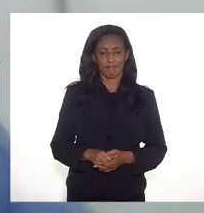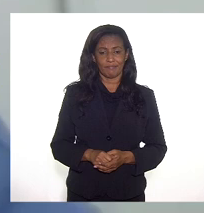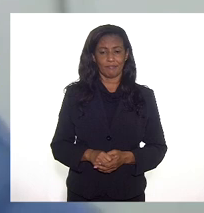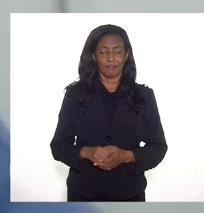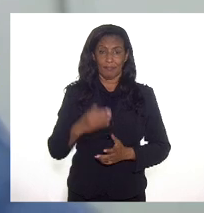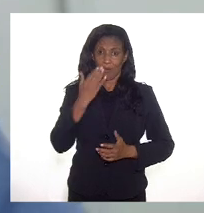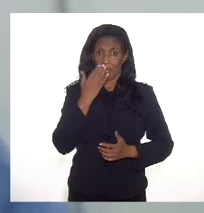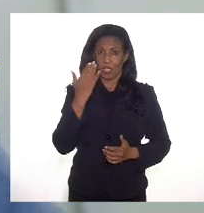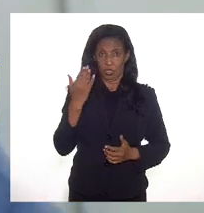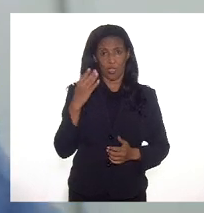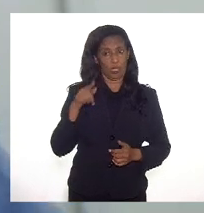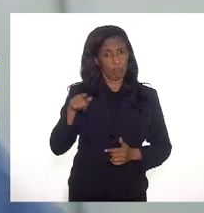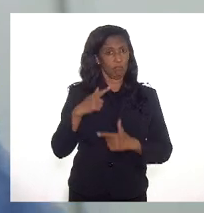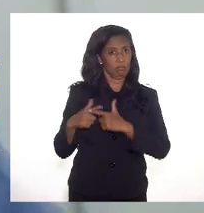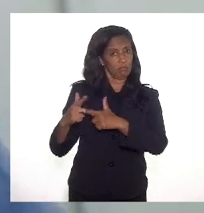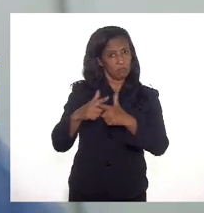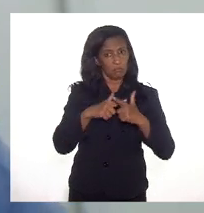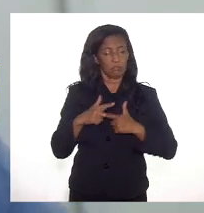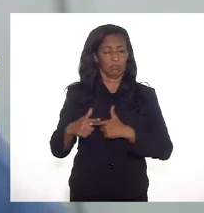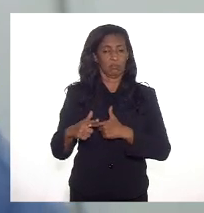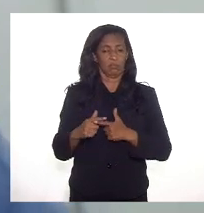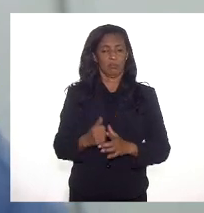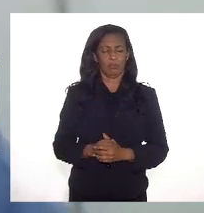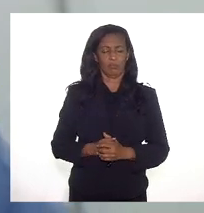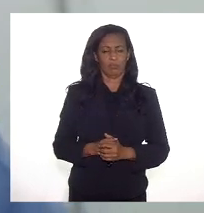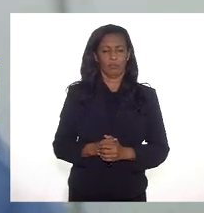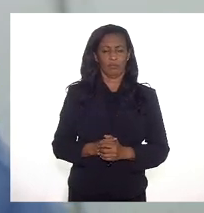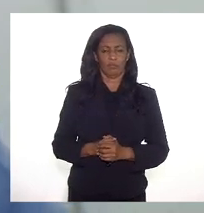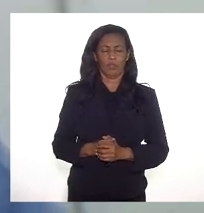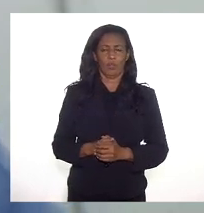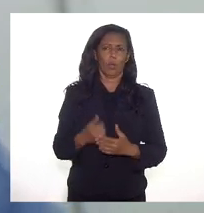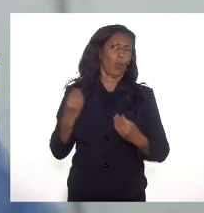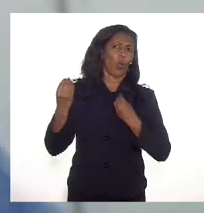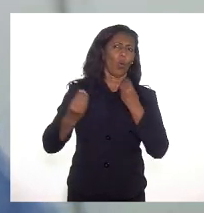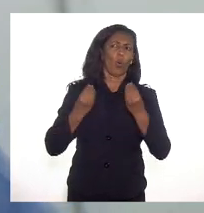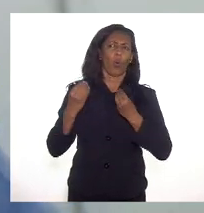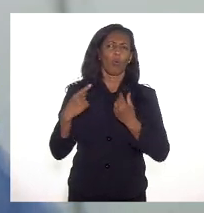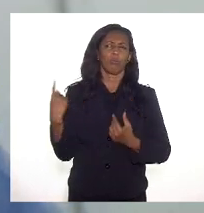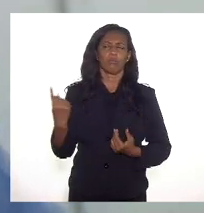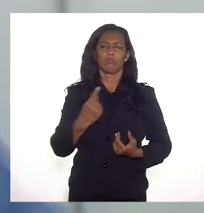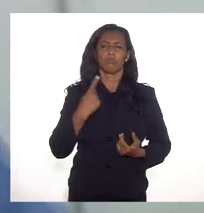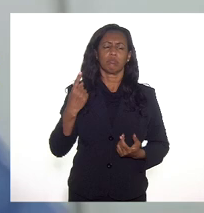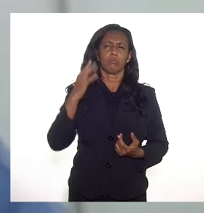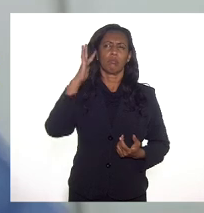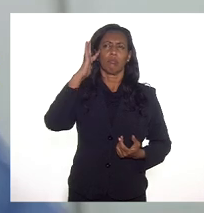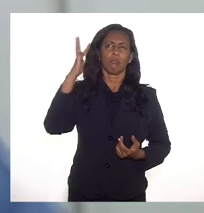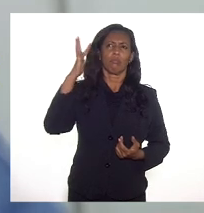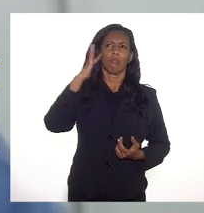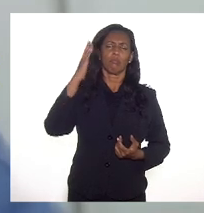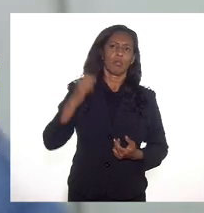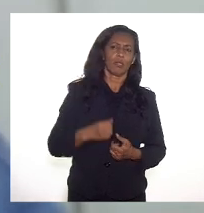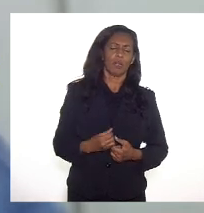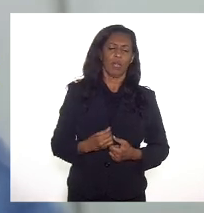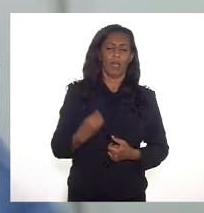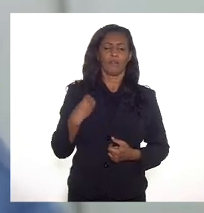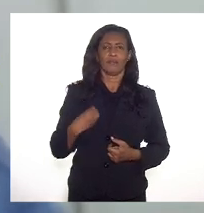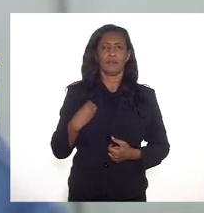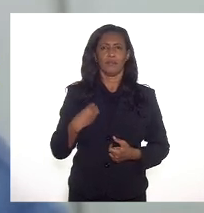né? Diante disso, como a gente pode pensar, né, o que será a